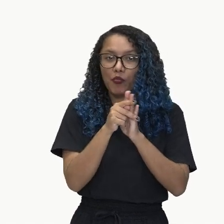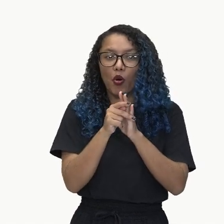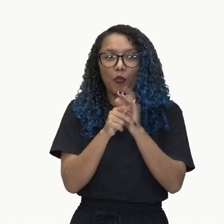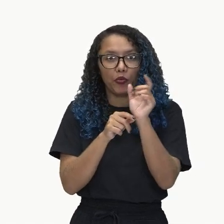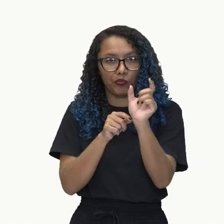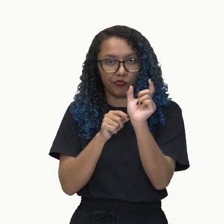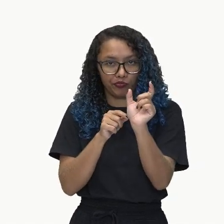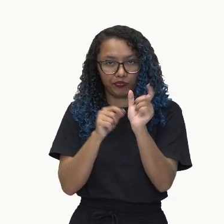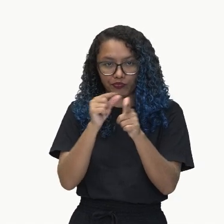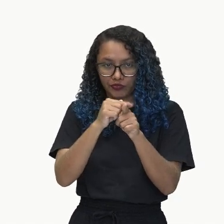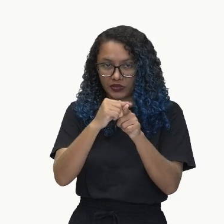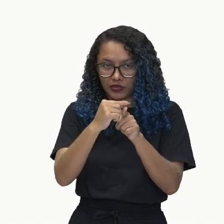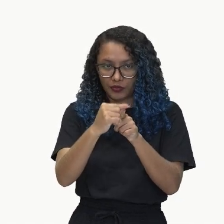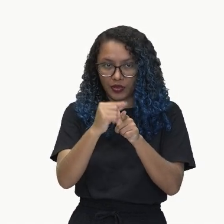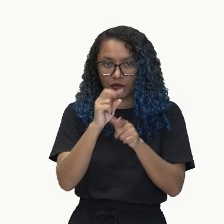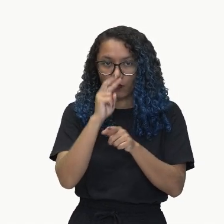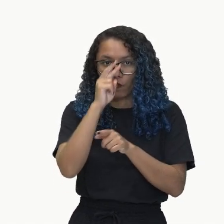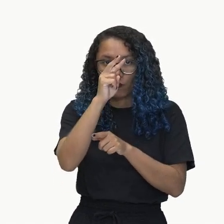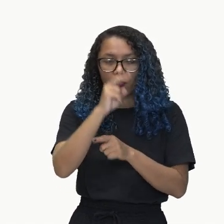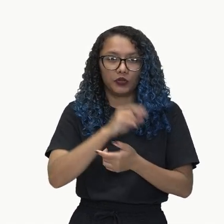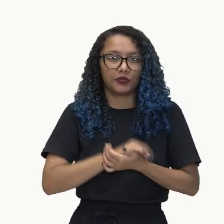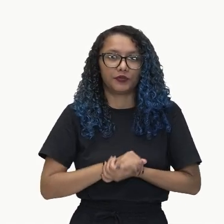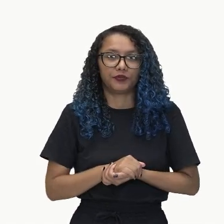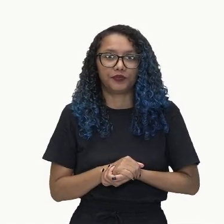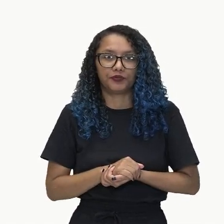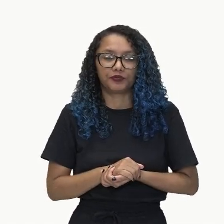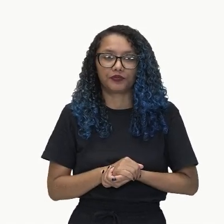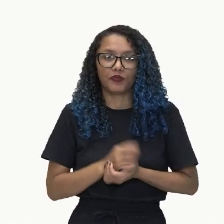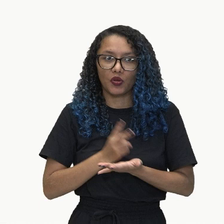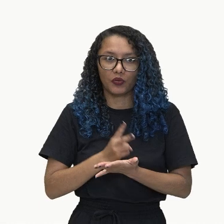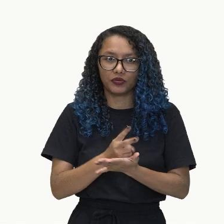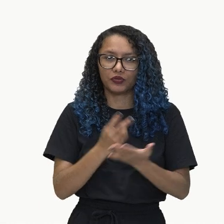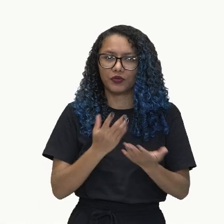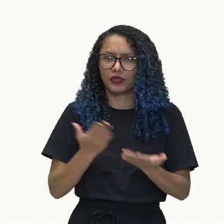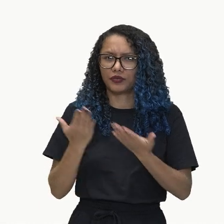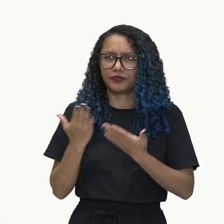mais à frente vamos comigo aqui de que maneira